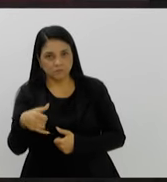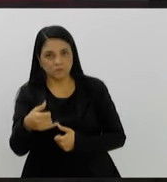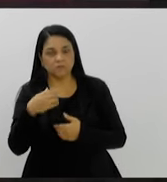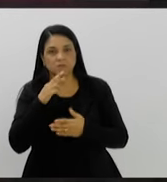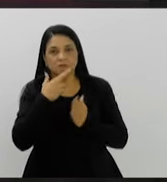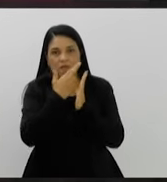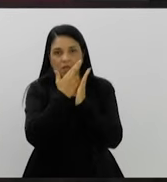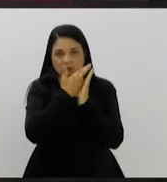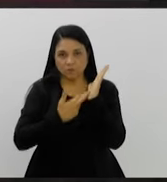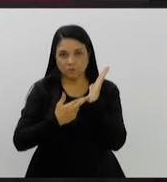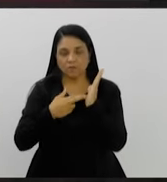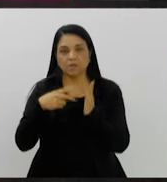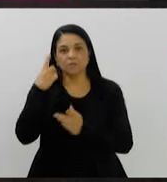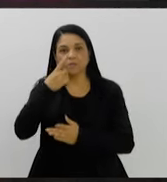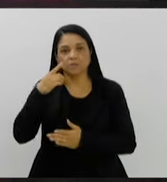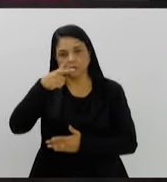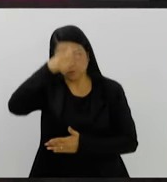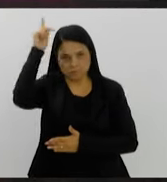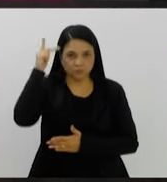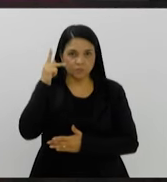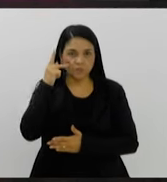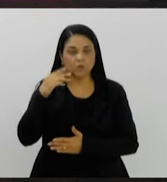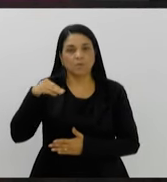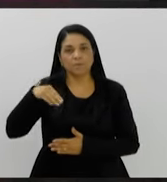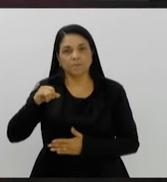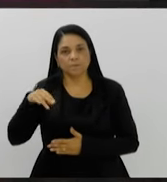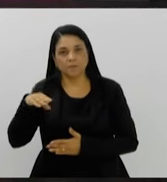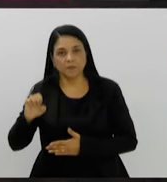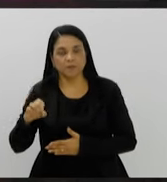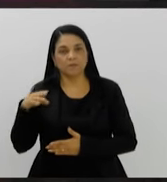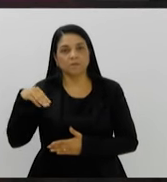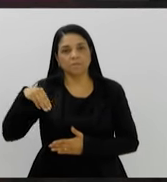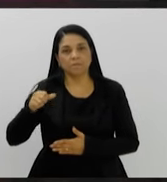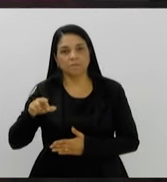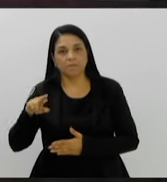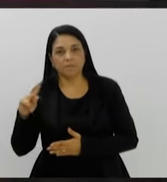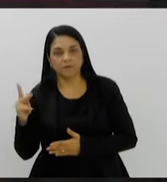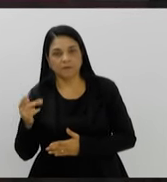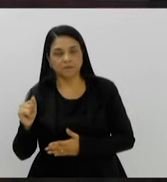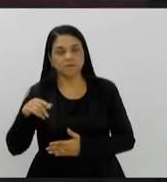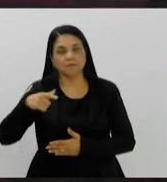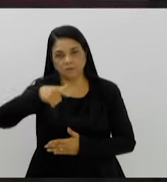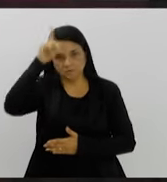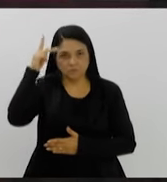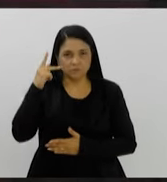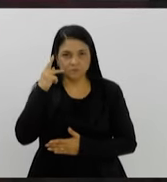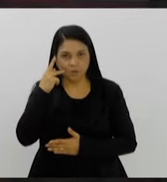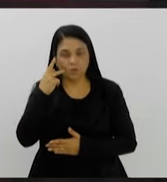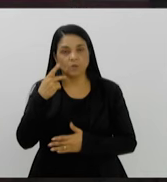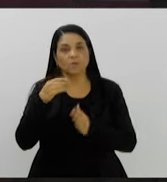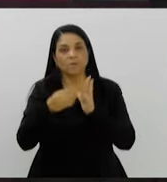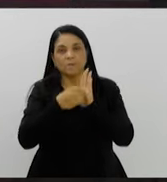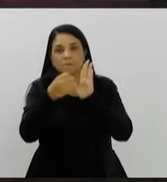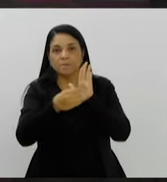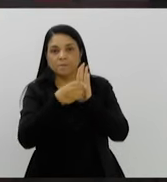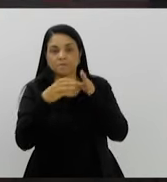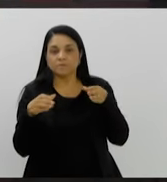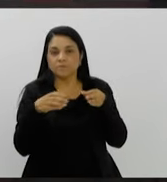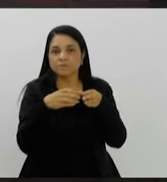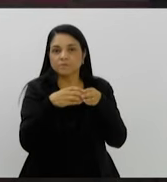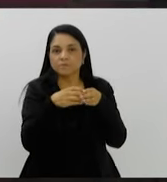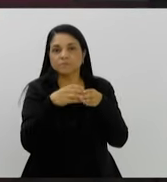relatoria dos deputados luí Paulo Carlos min Marta Rocha Carlos min luí Paulo pendendo de pareceres das comissões